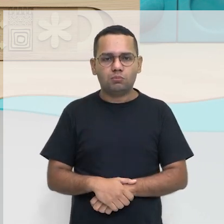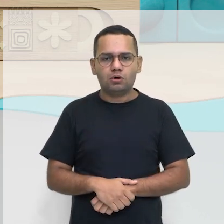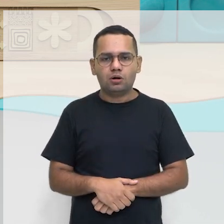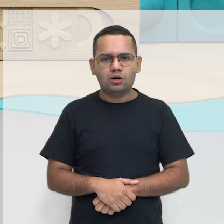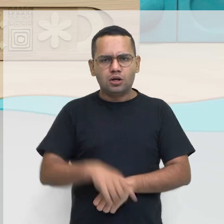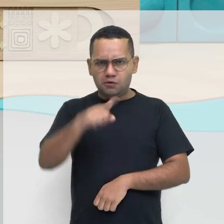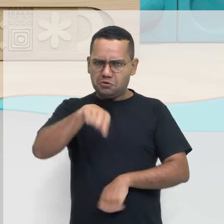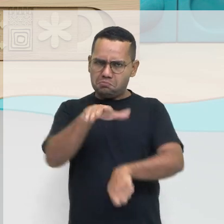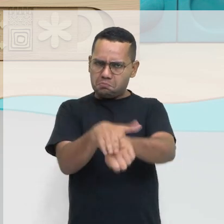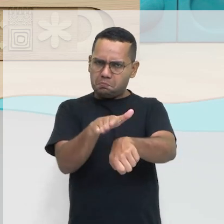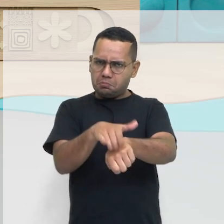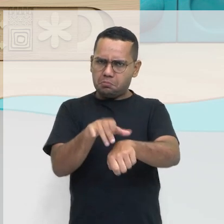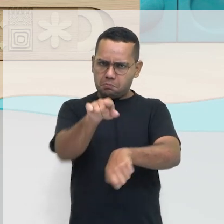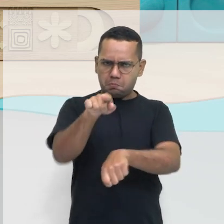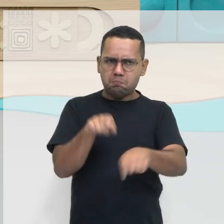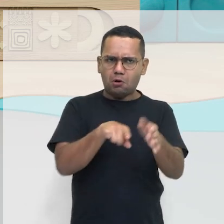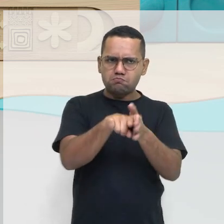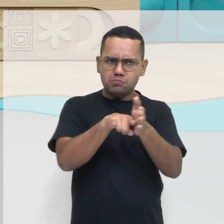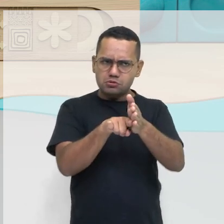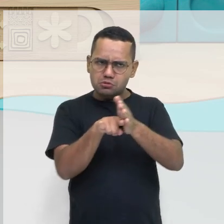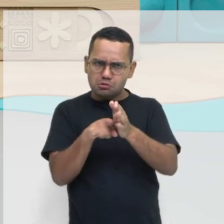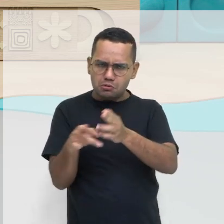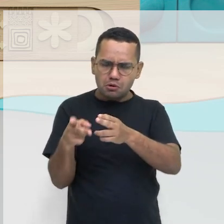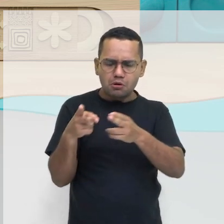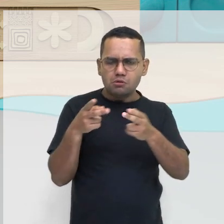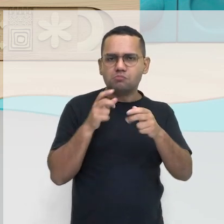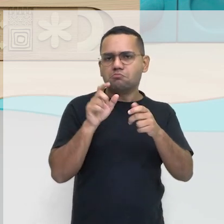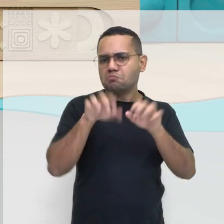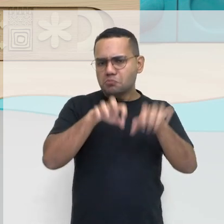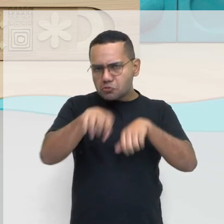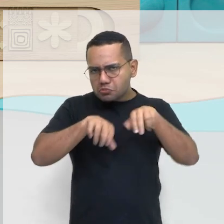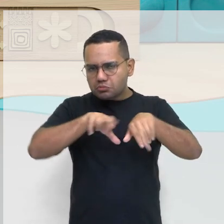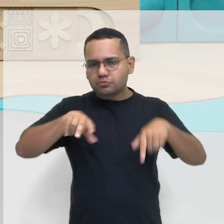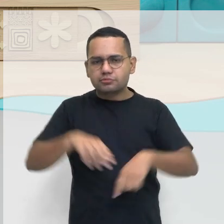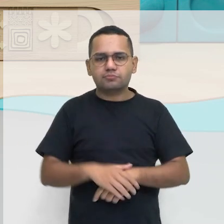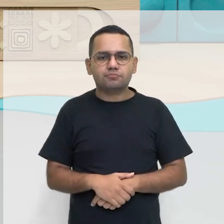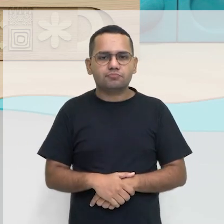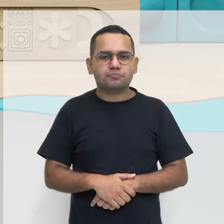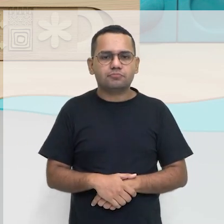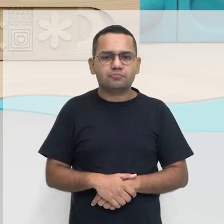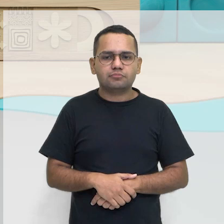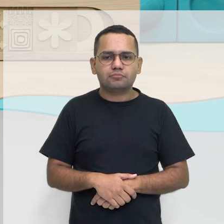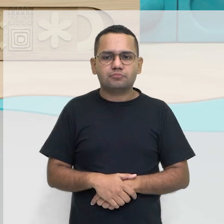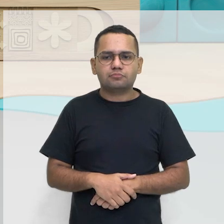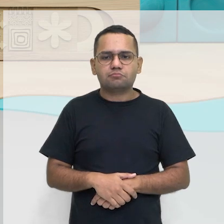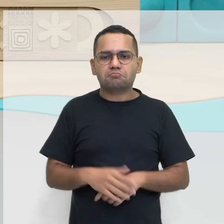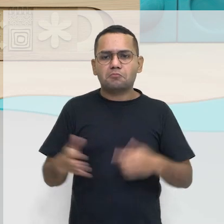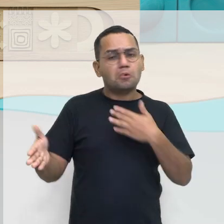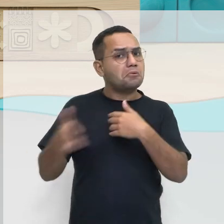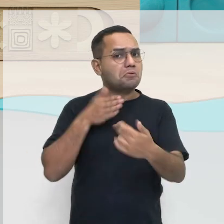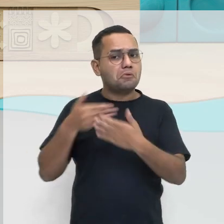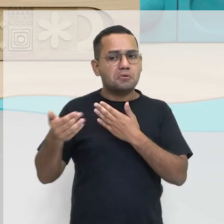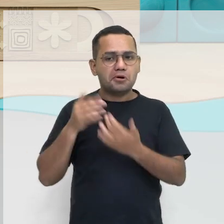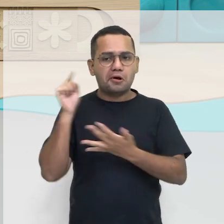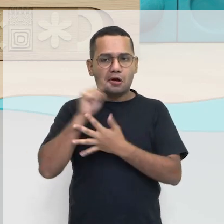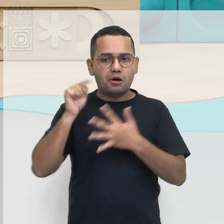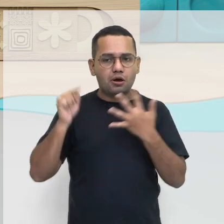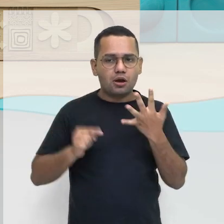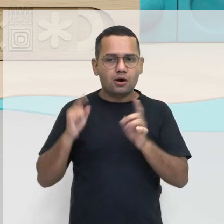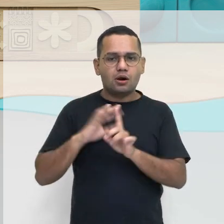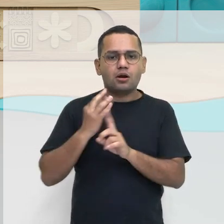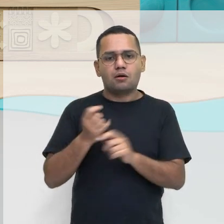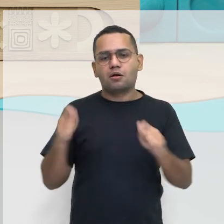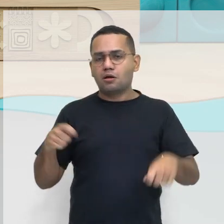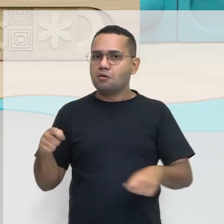pode explorar. Então, aqui você pode ver artista, qualquer artista que você quiser, você verifica